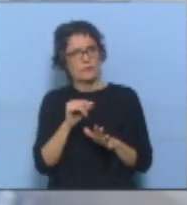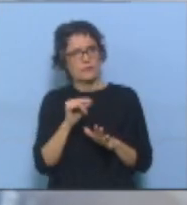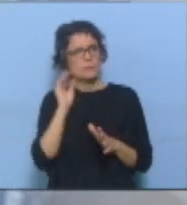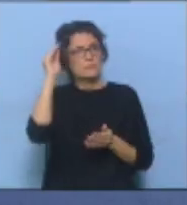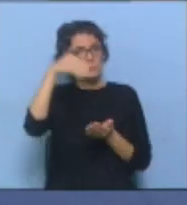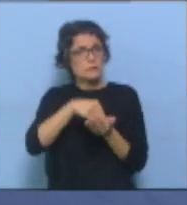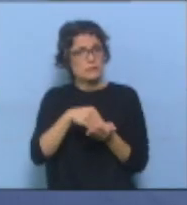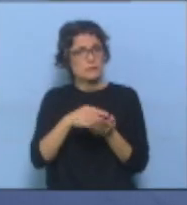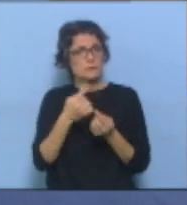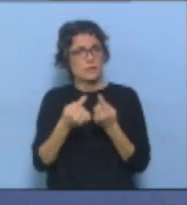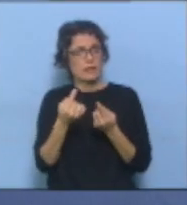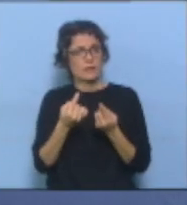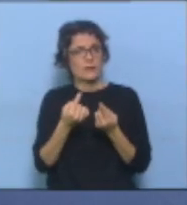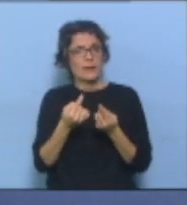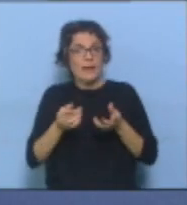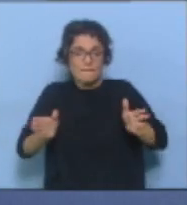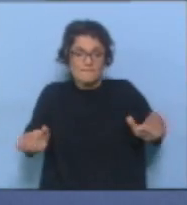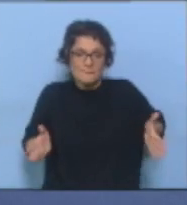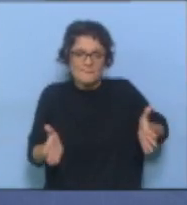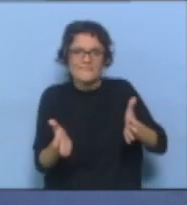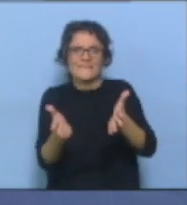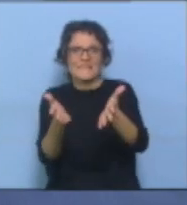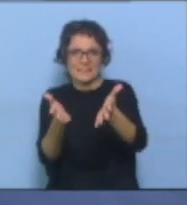forçosamente, lá está, para o meio do mundo, para a comunidade,